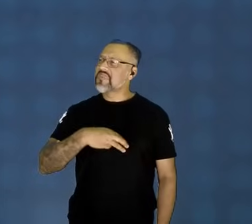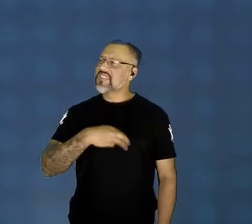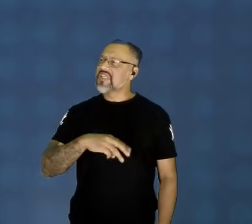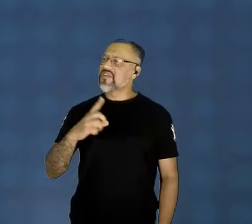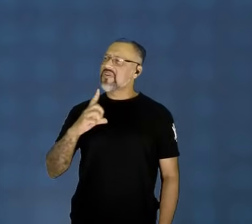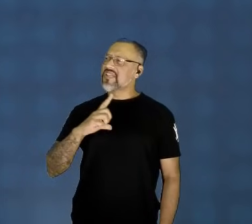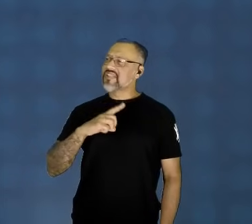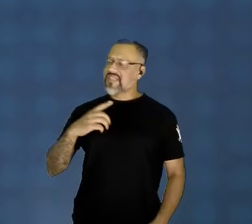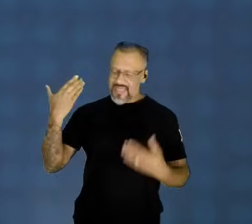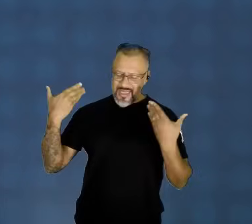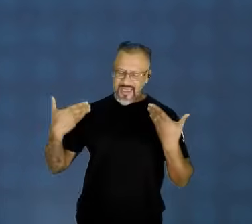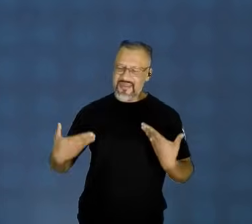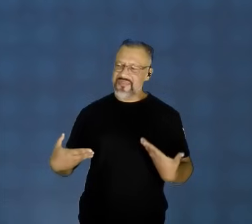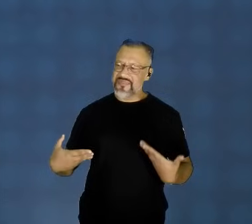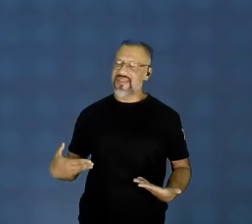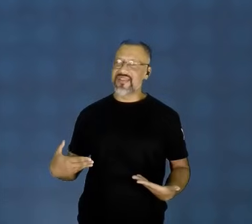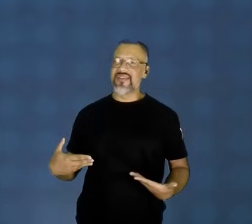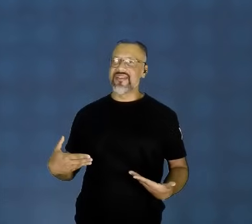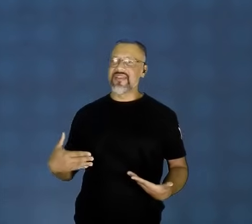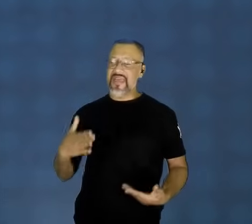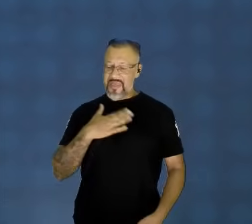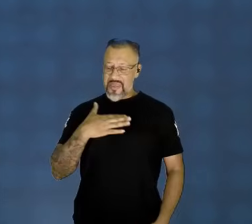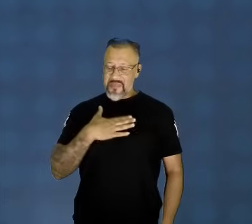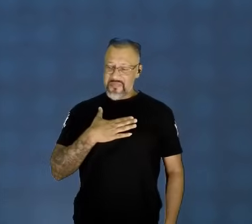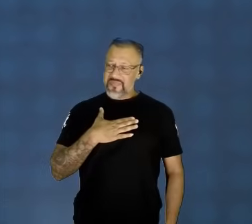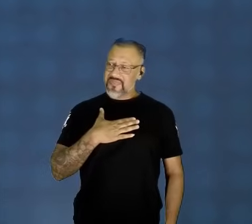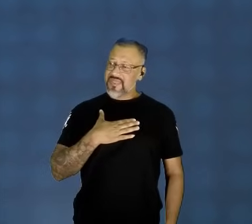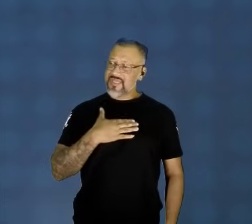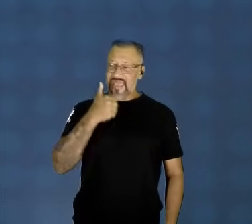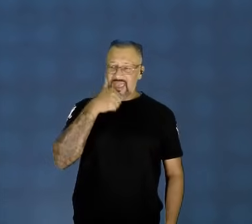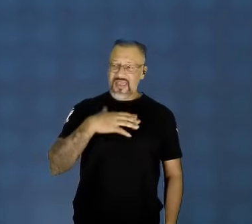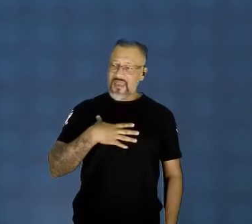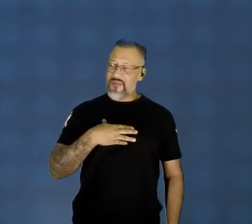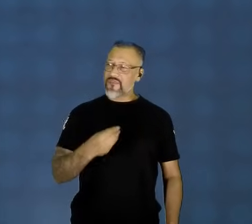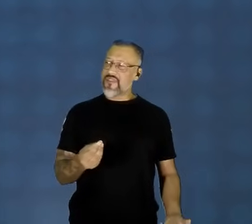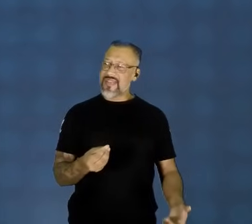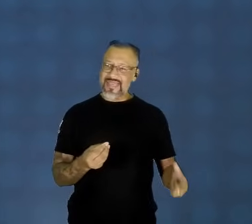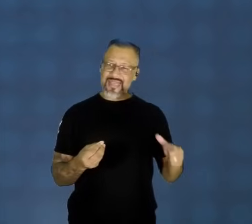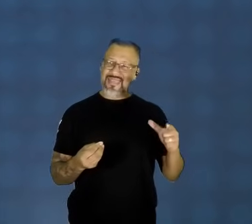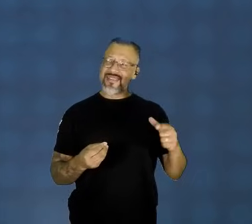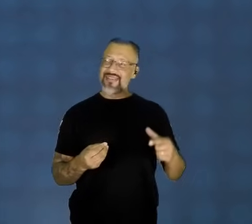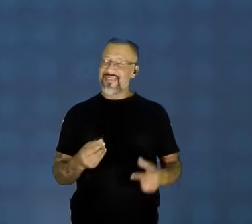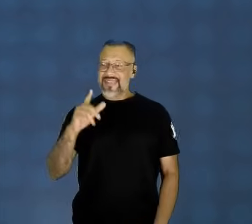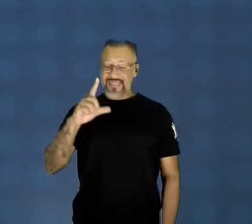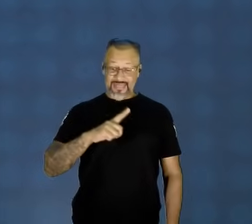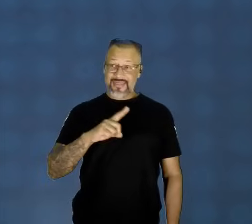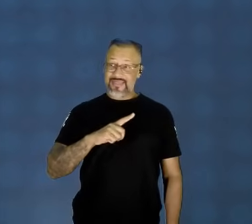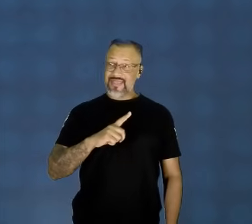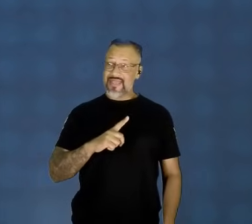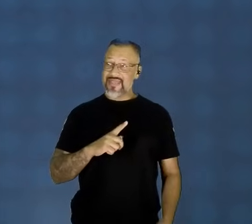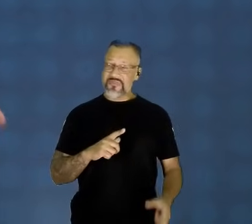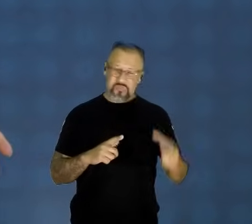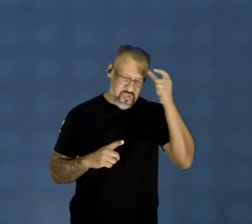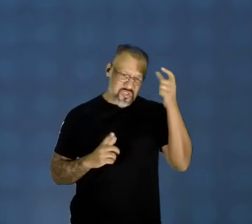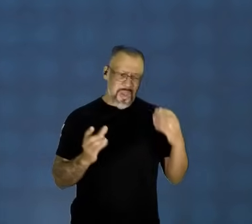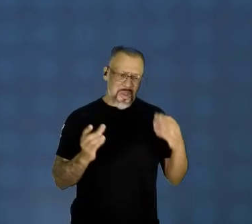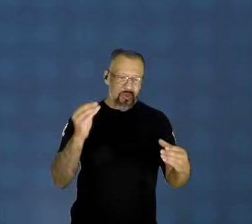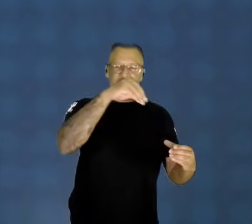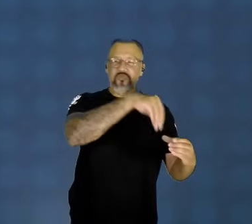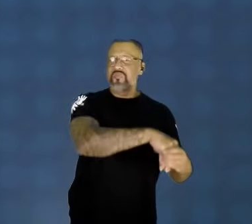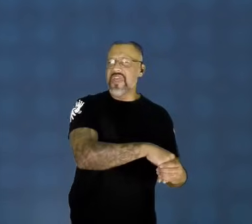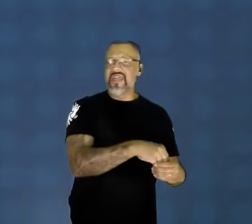mim. Minha filha está endemoniada e está sofrendo